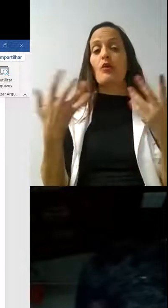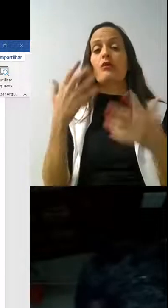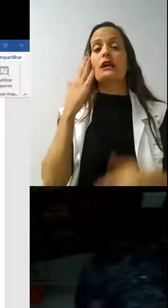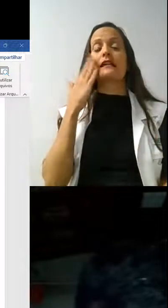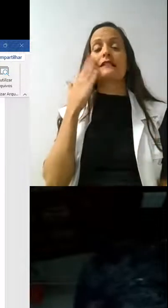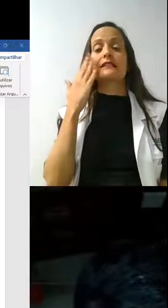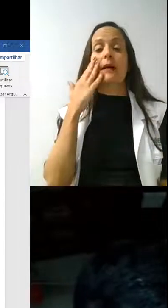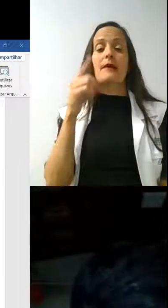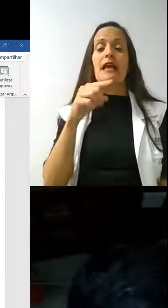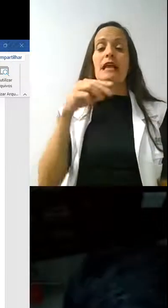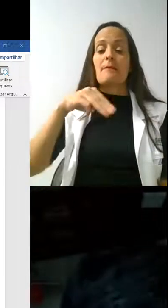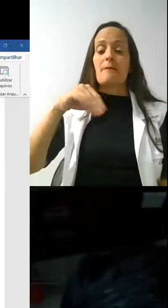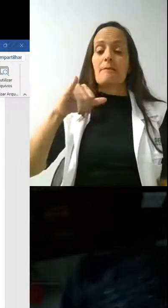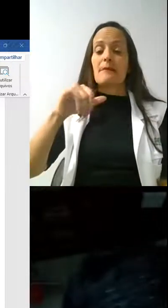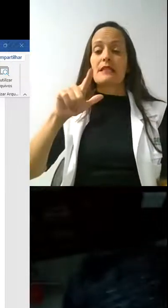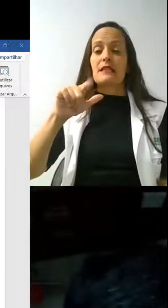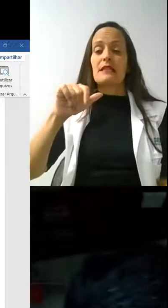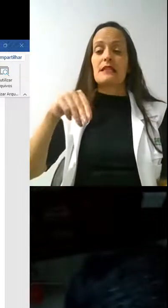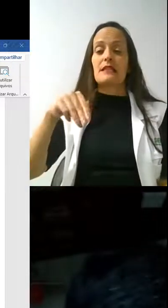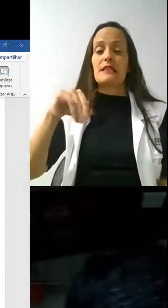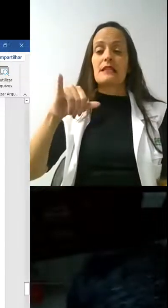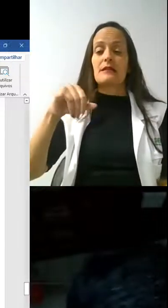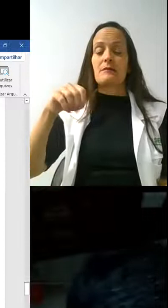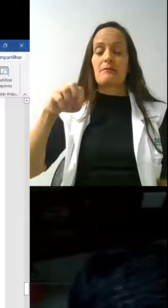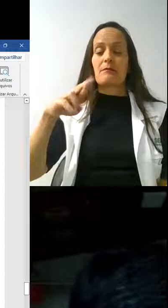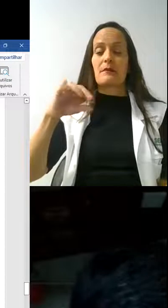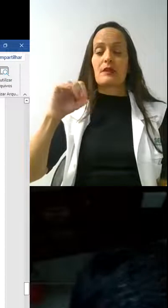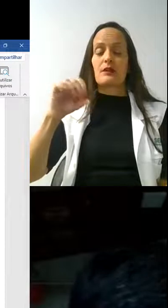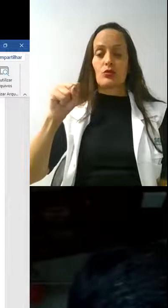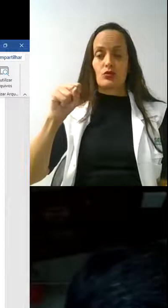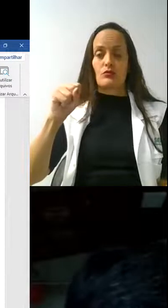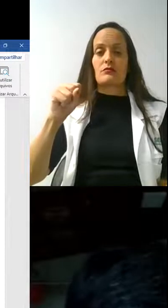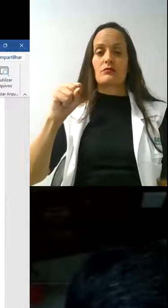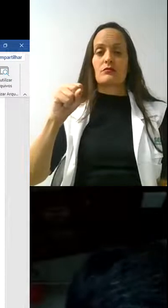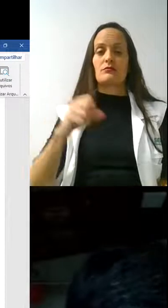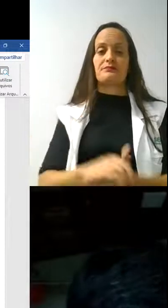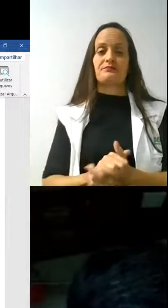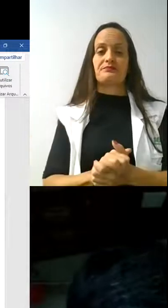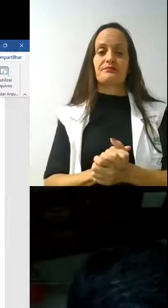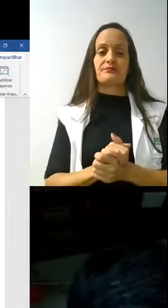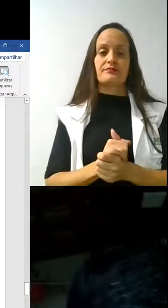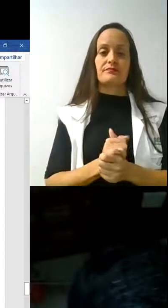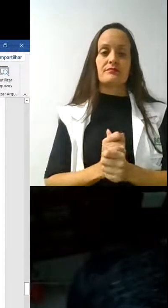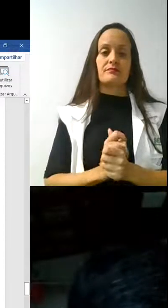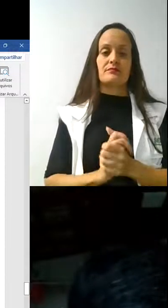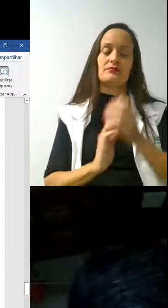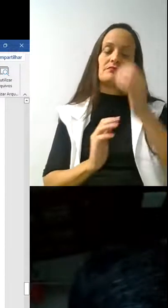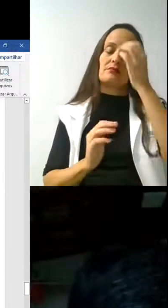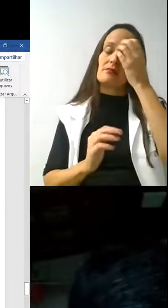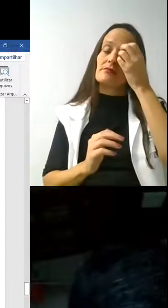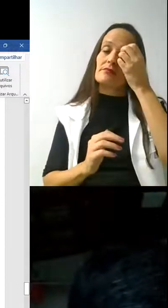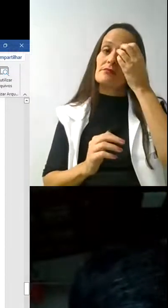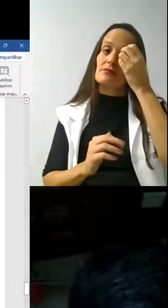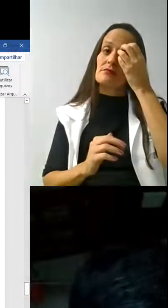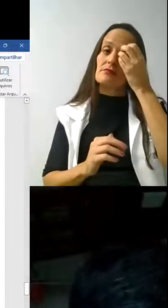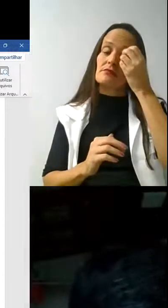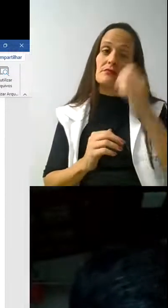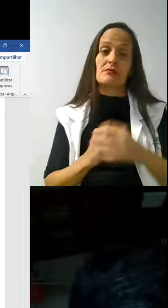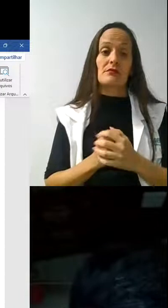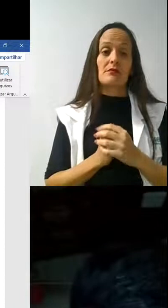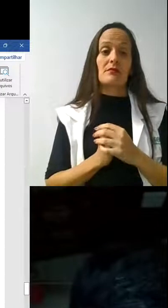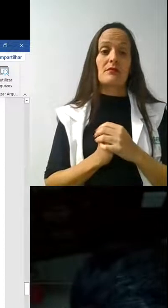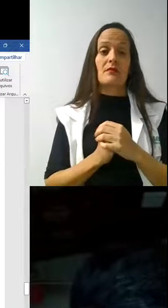milímetros agora, né? Então, vai dar quanto? 40 milímetros. E quantos